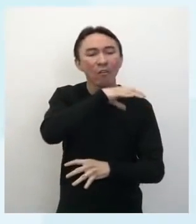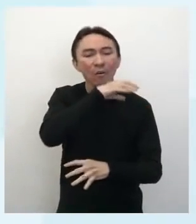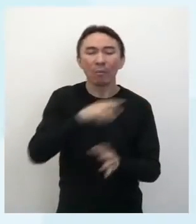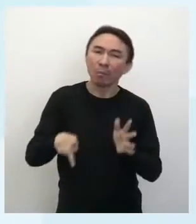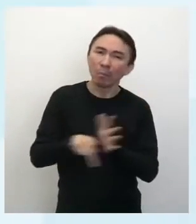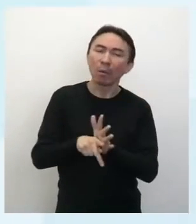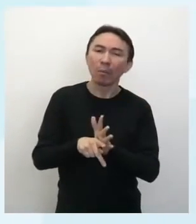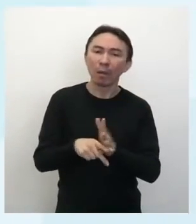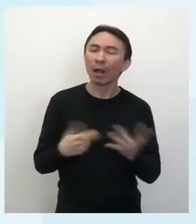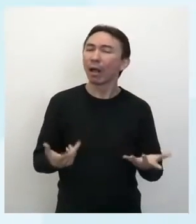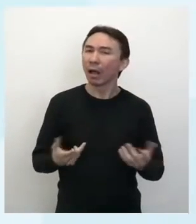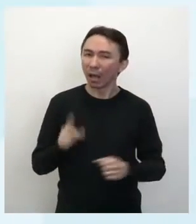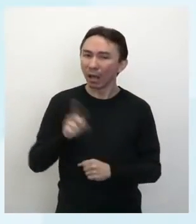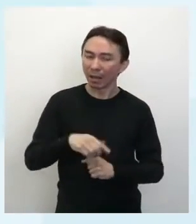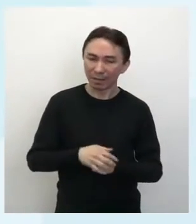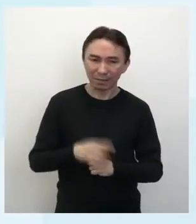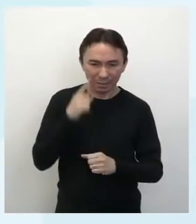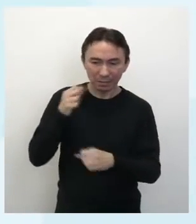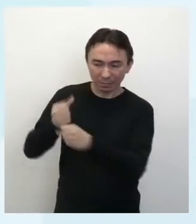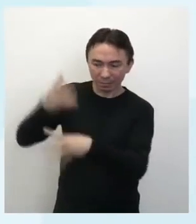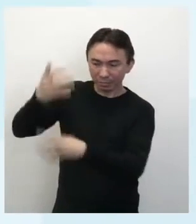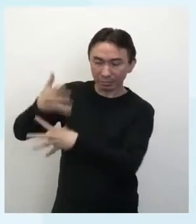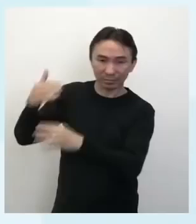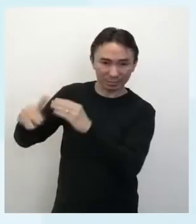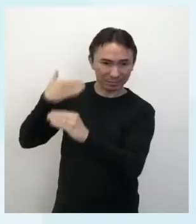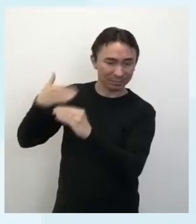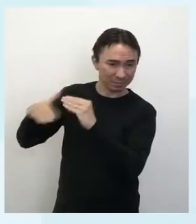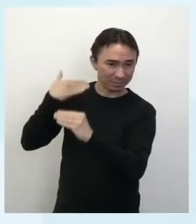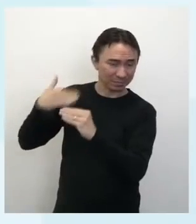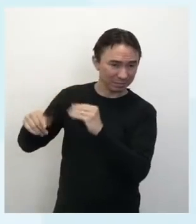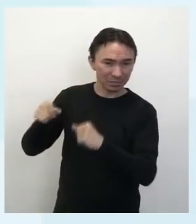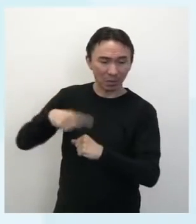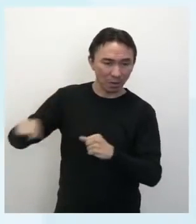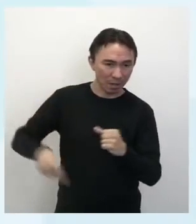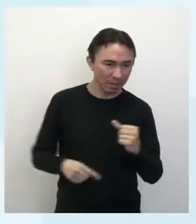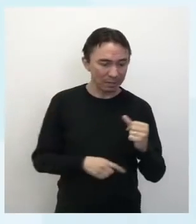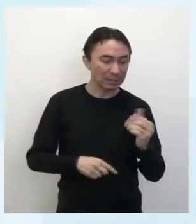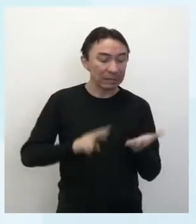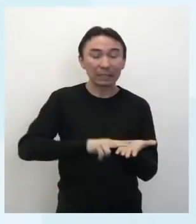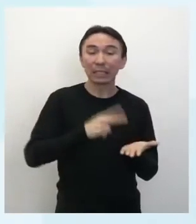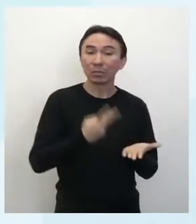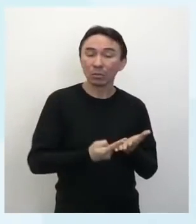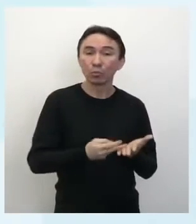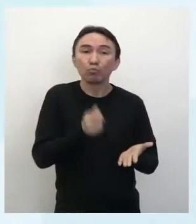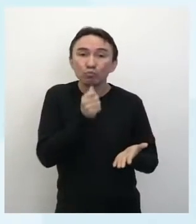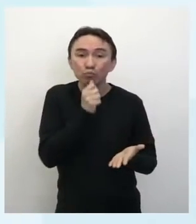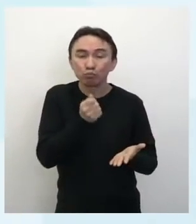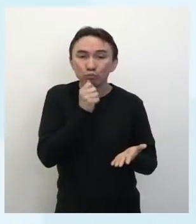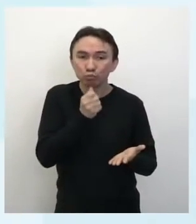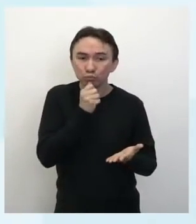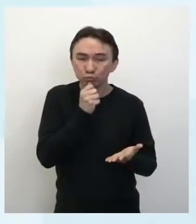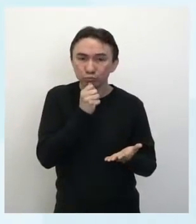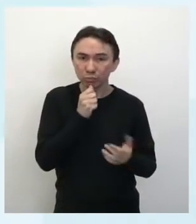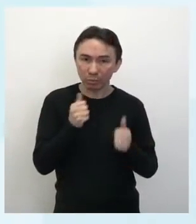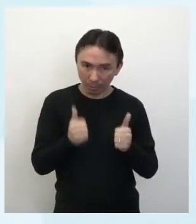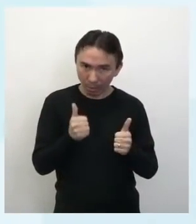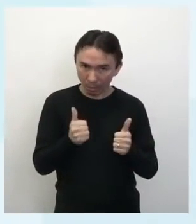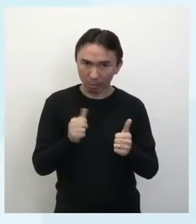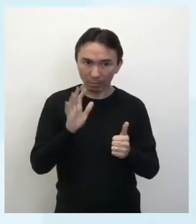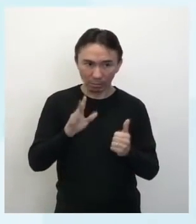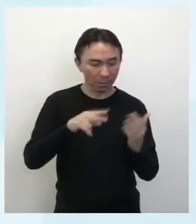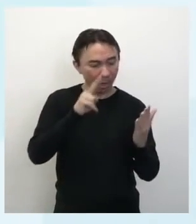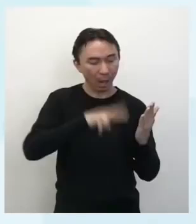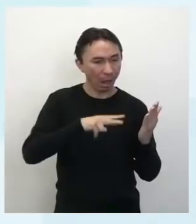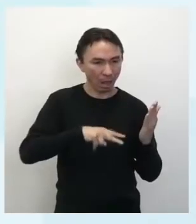Então, vão escrever ainda no chat enquanto a gente faz a leitura. A gente não vai fazer a tradução agora, né? Só para a gente trabalhar mesmo a competência leitora. Vamos